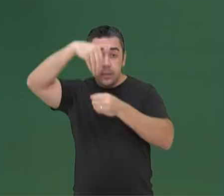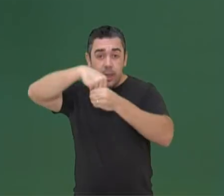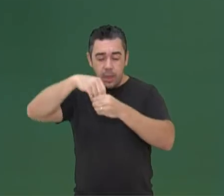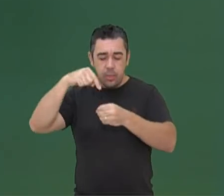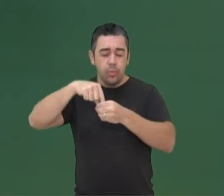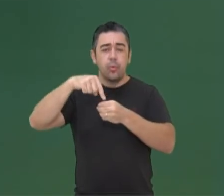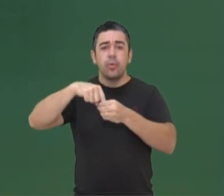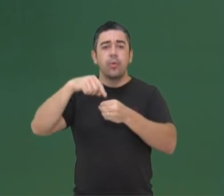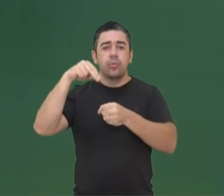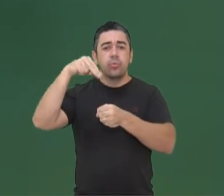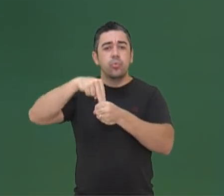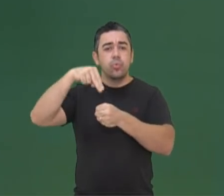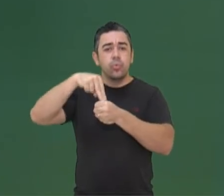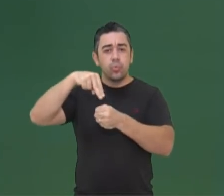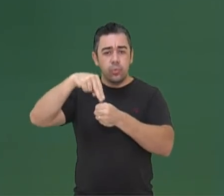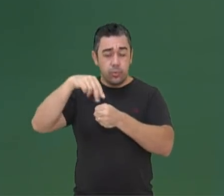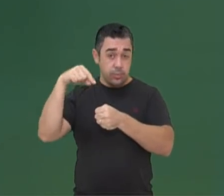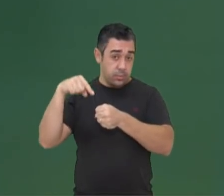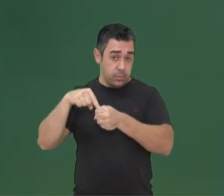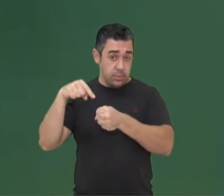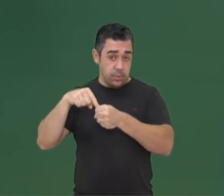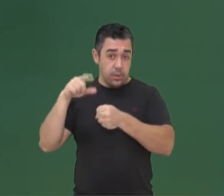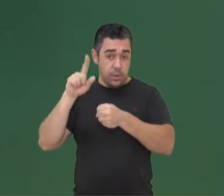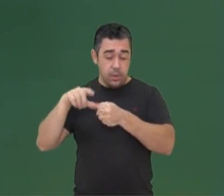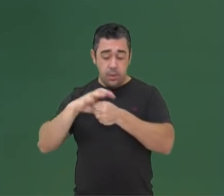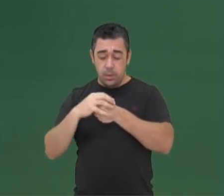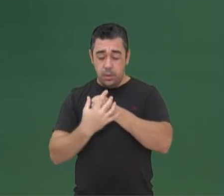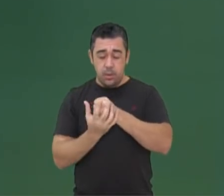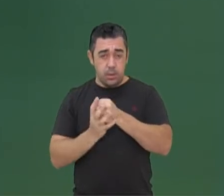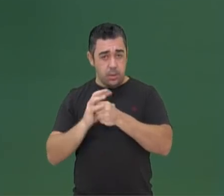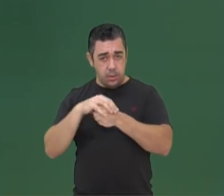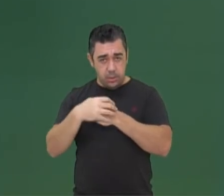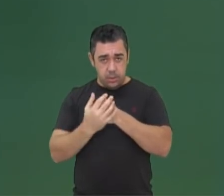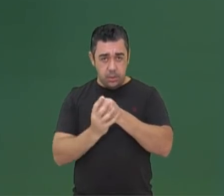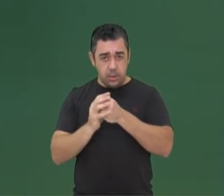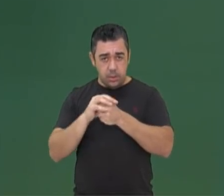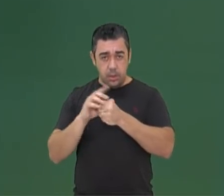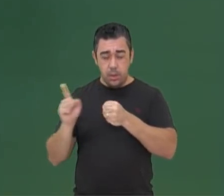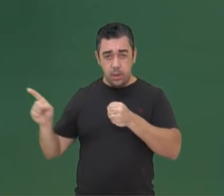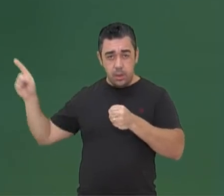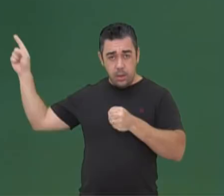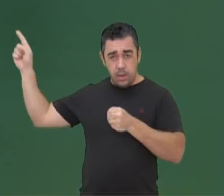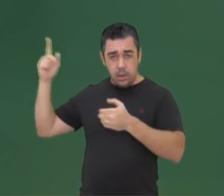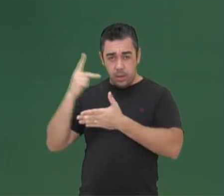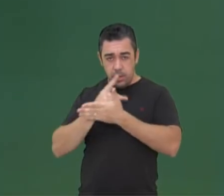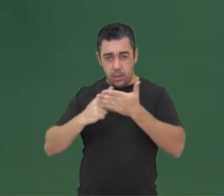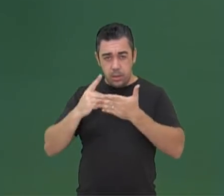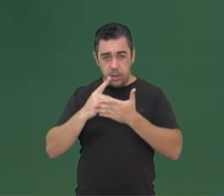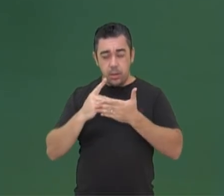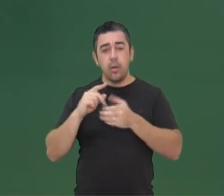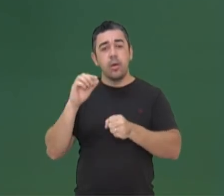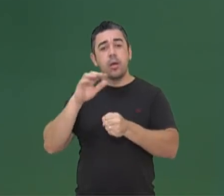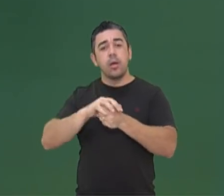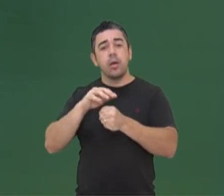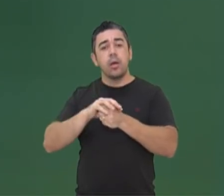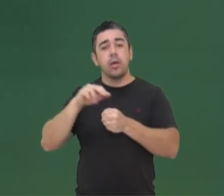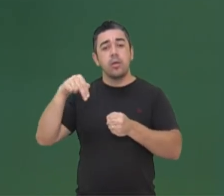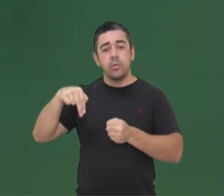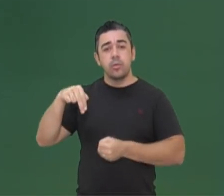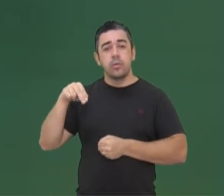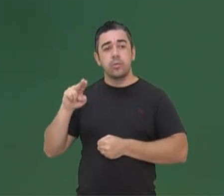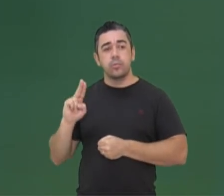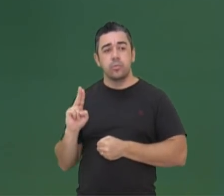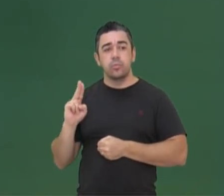de como vocês são. Então, nessa região central, nessa imagem meio arroxeada, a gente chama de núcleo.